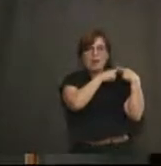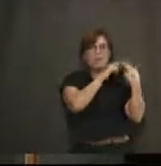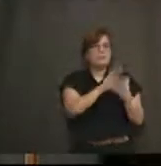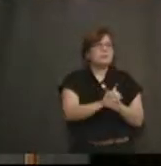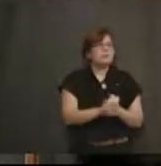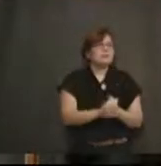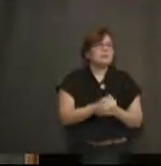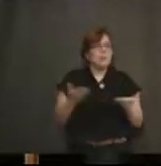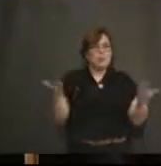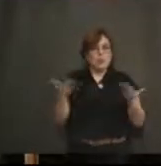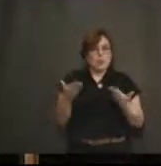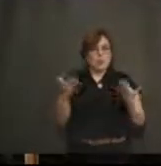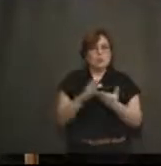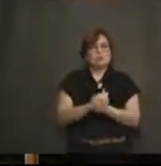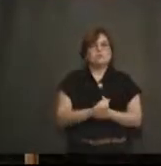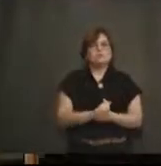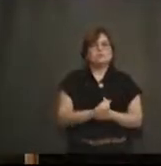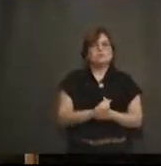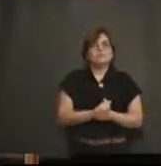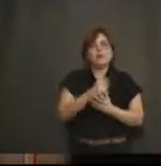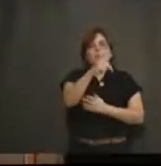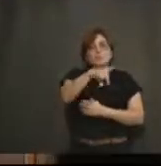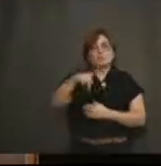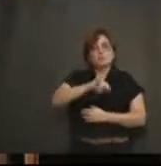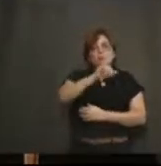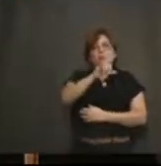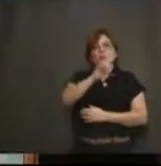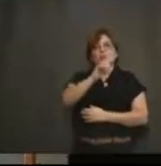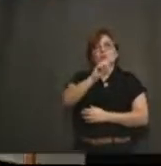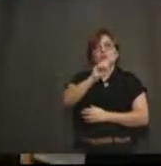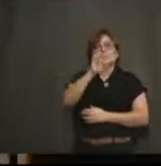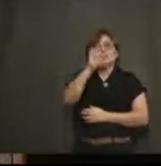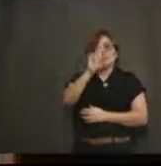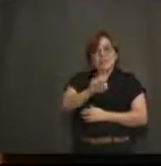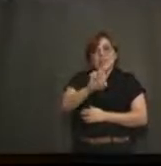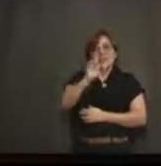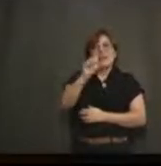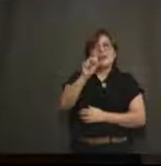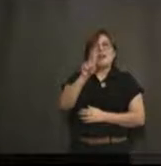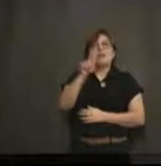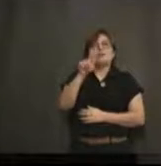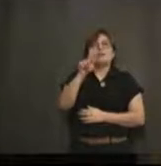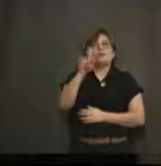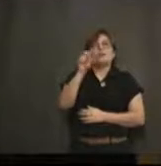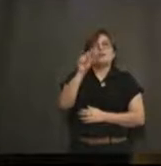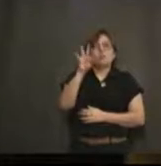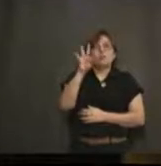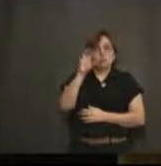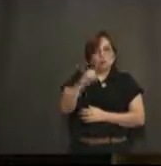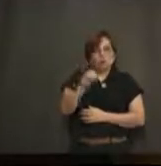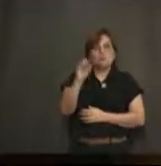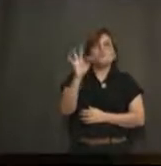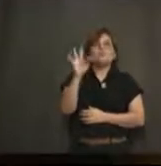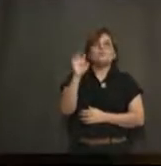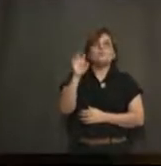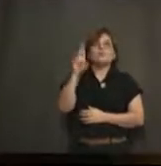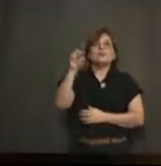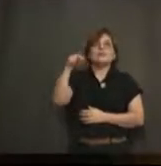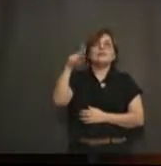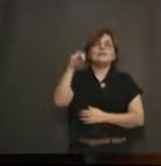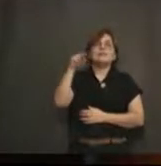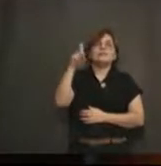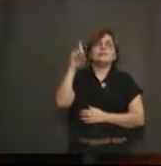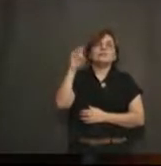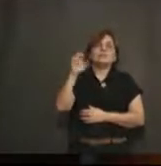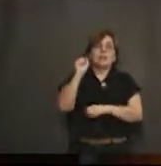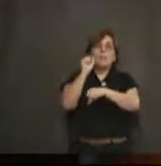favor, professor José Augusto Fernandes, que, para quem não sabe, é professor aposentado do Instituto de Ciências Exatas e